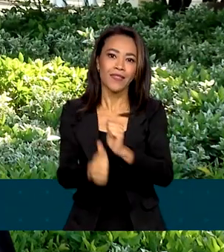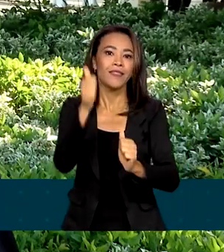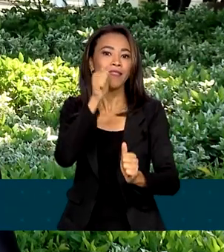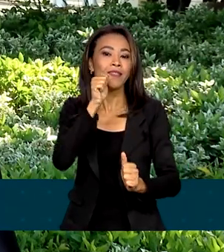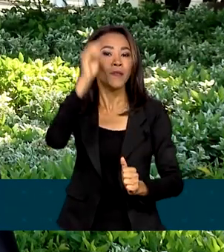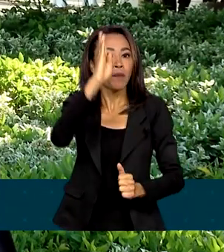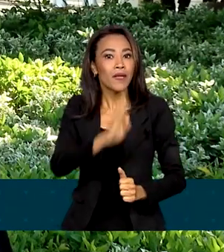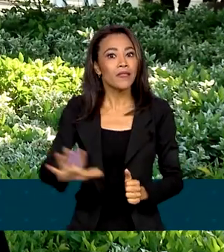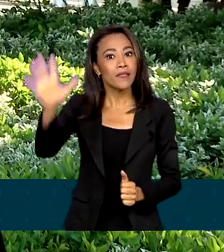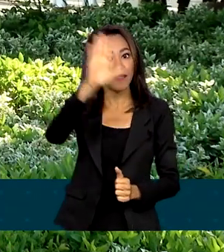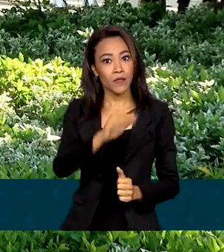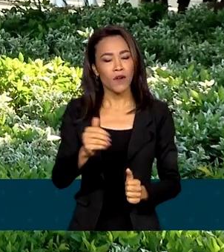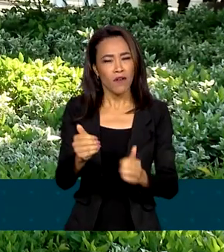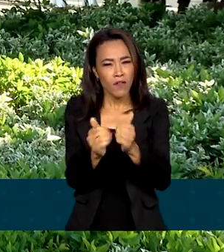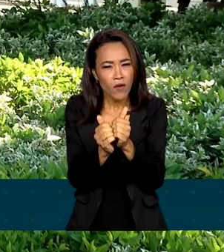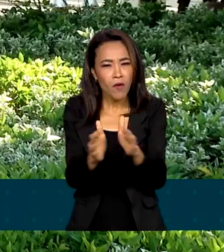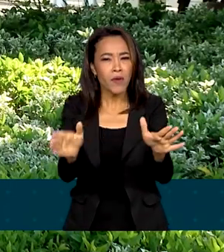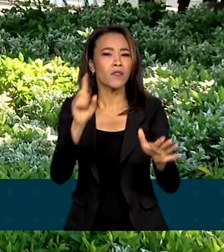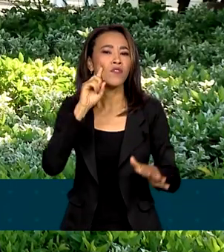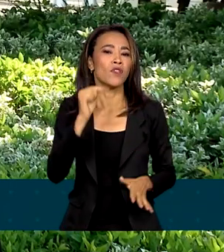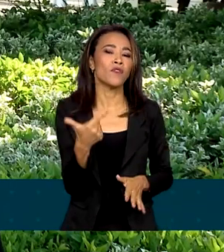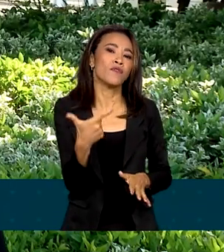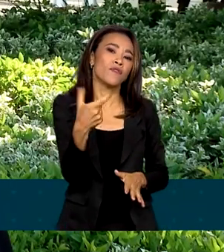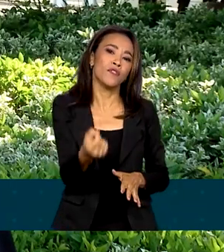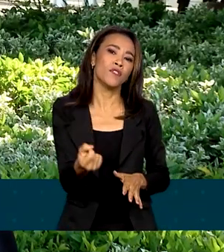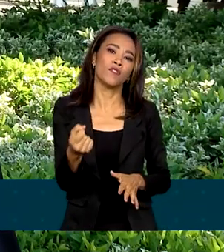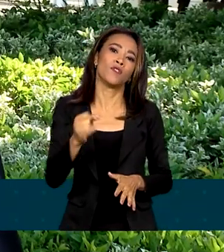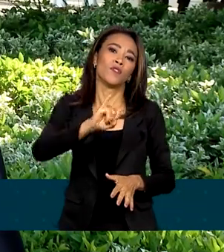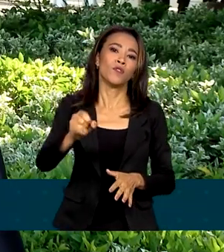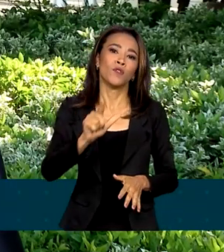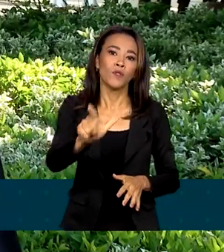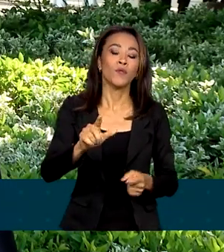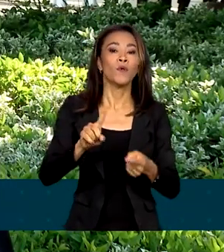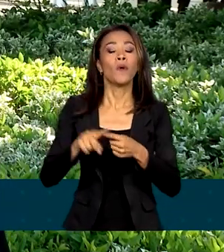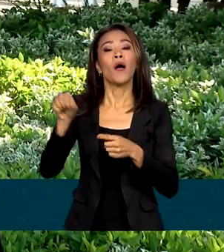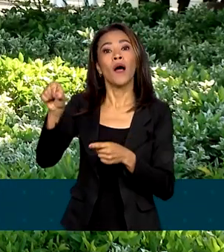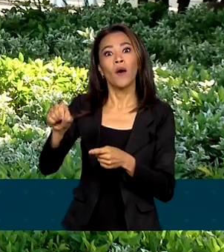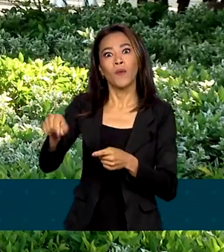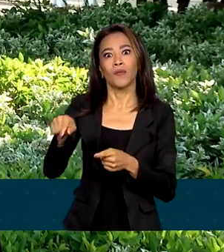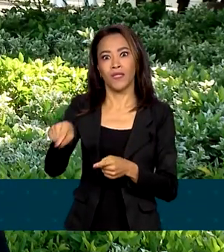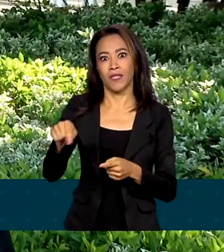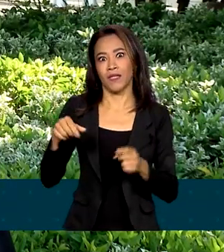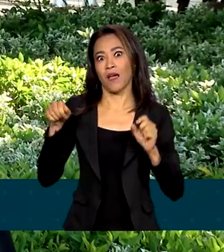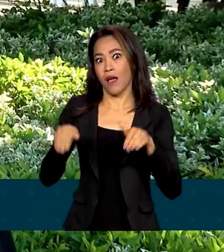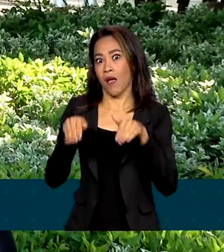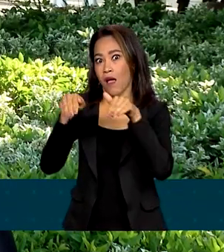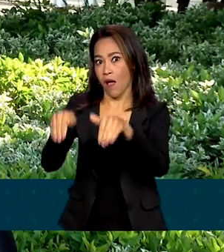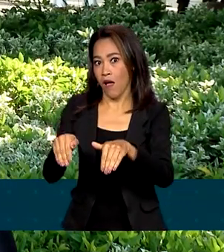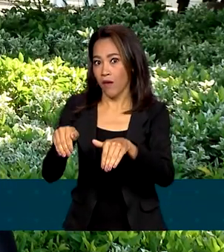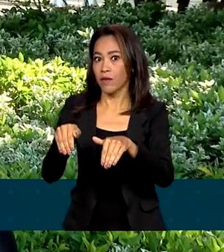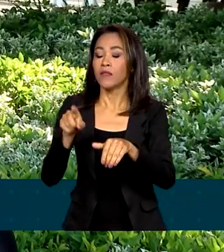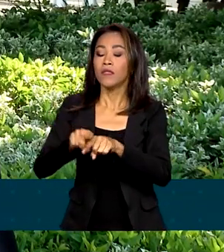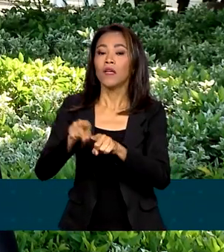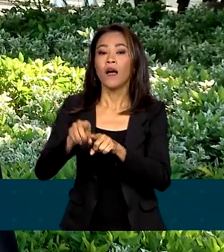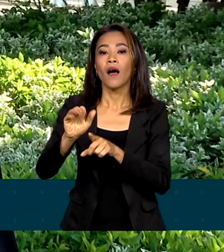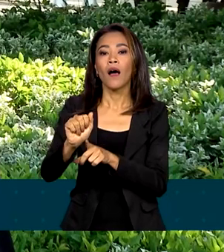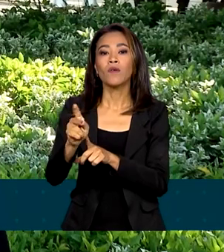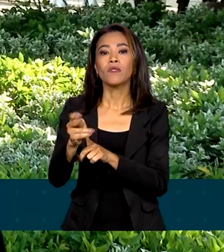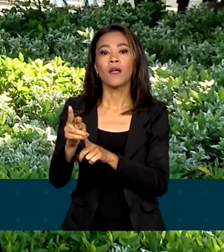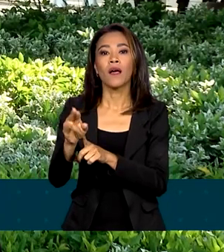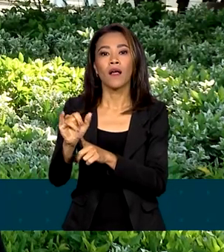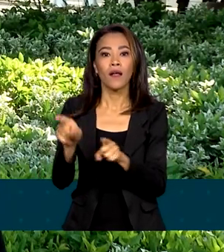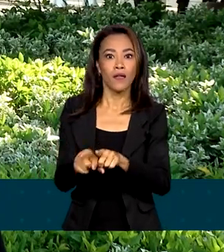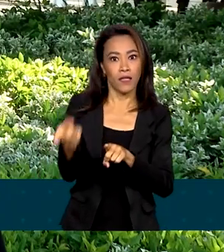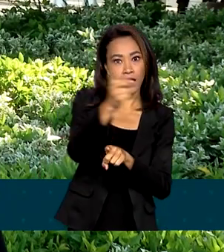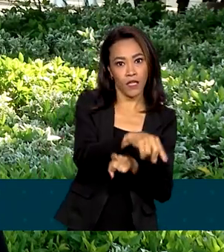Futebol Feminino, vai começar no dia 20 de julho na Austrália e na Nova Zelândia, e em uma iniciativa da FIFA e também da CBF, né,